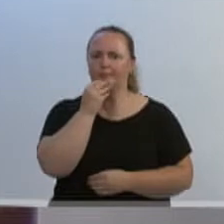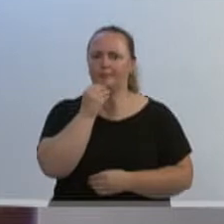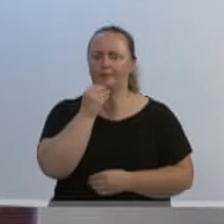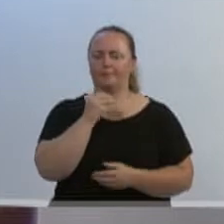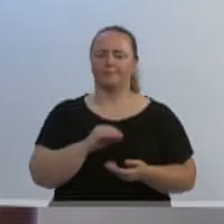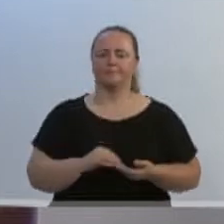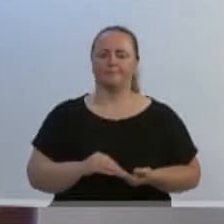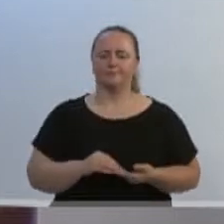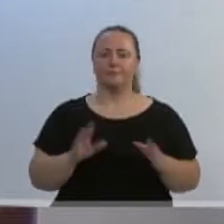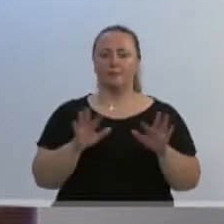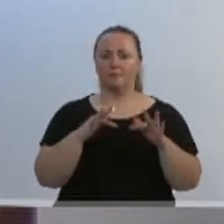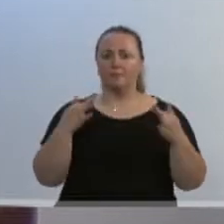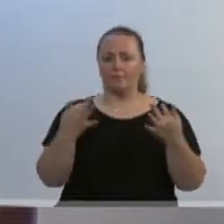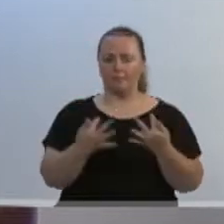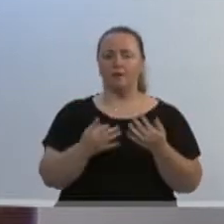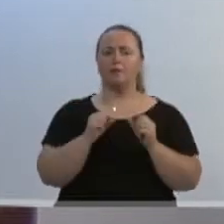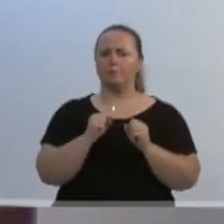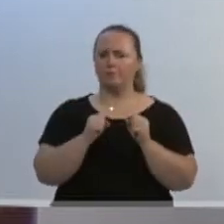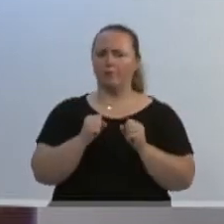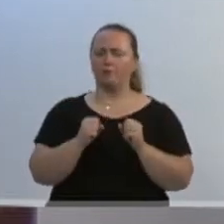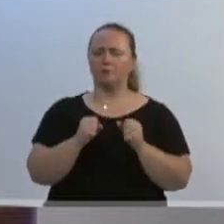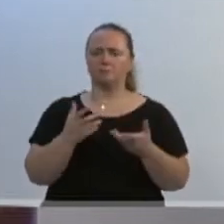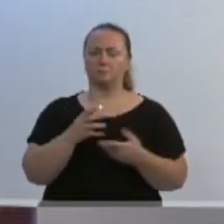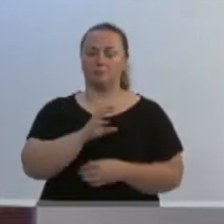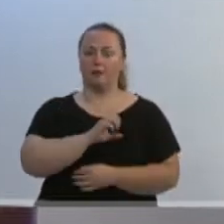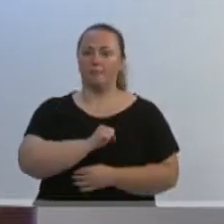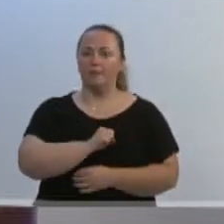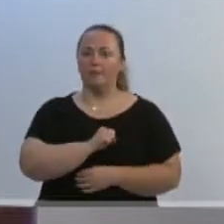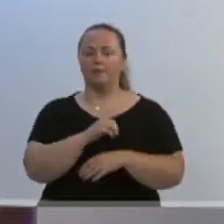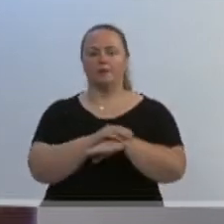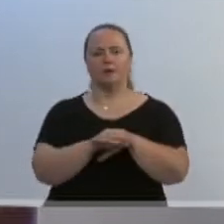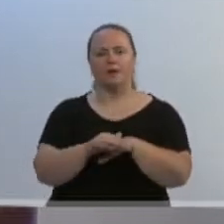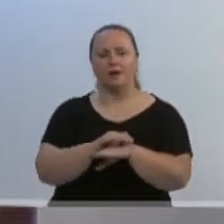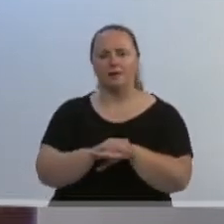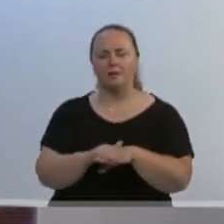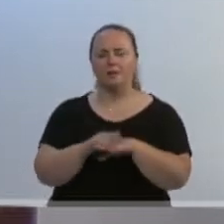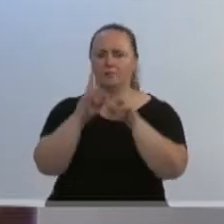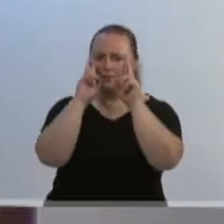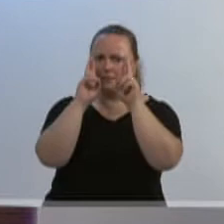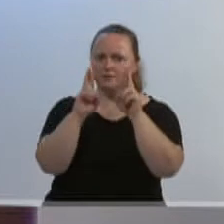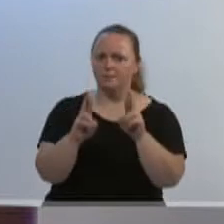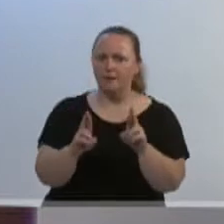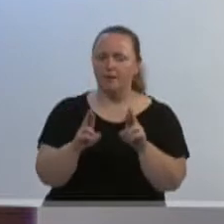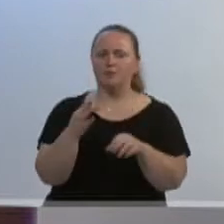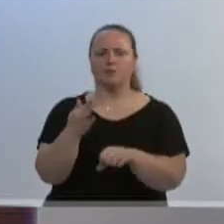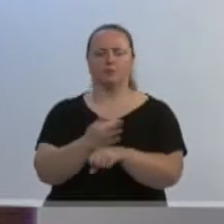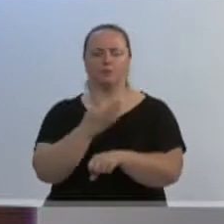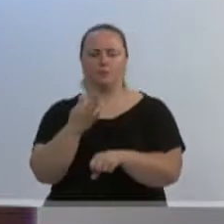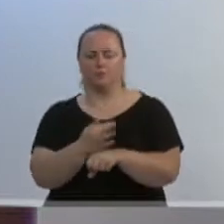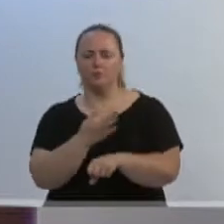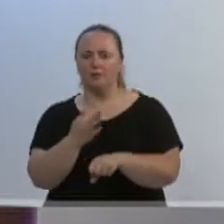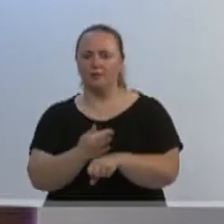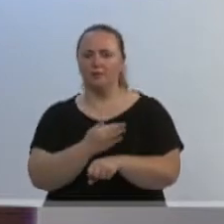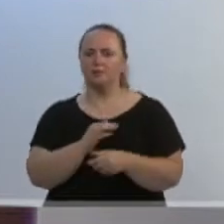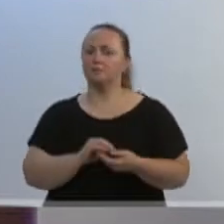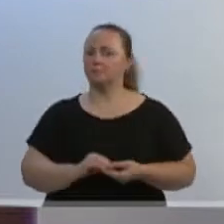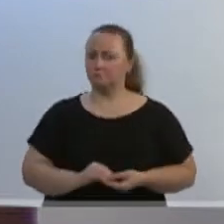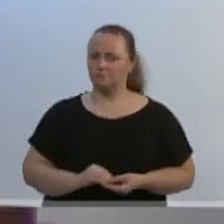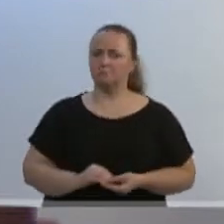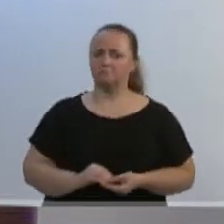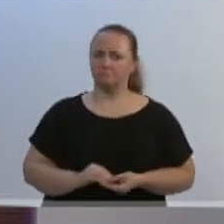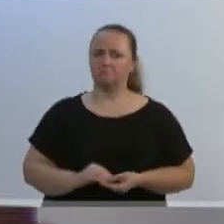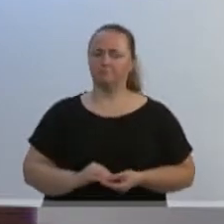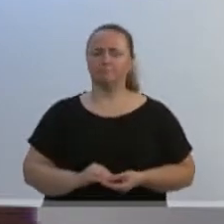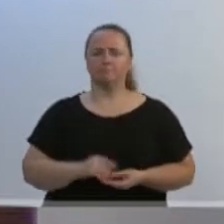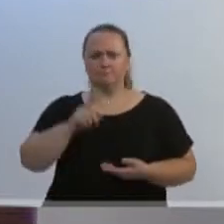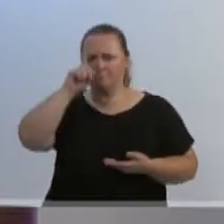que as famílias podem se formar por amor, por afetividade, por respeito, por tolerância. E isso é